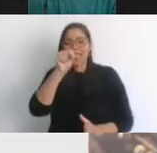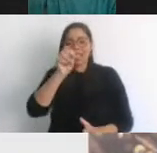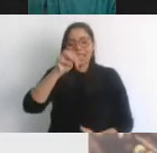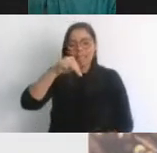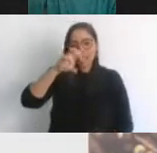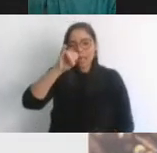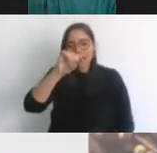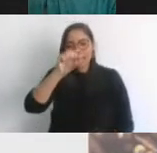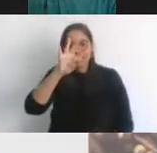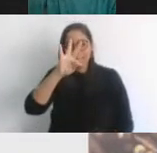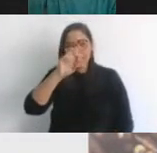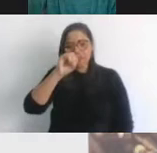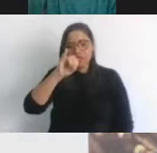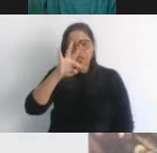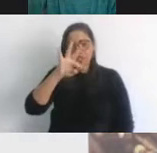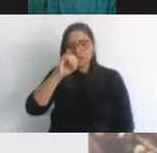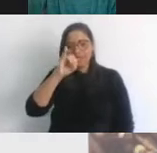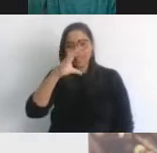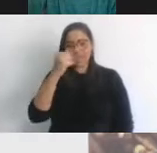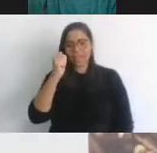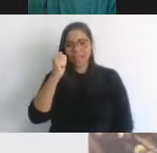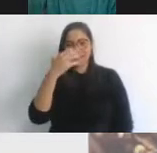é isso que significa tá